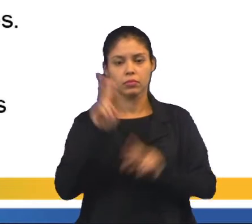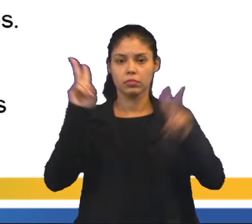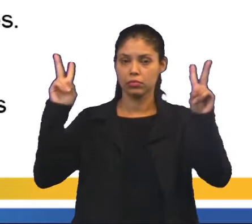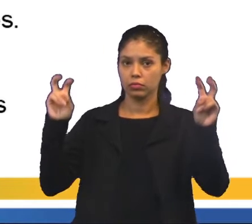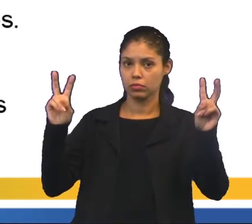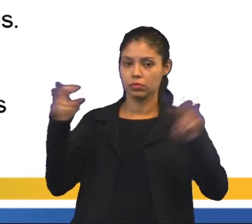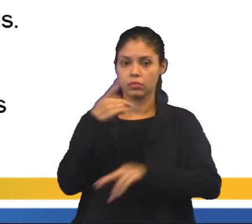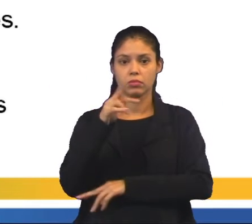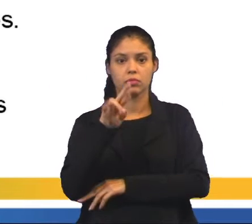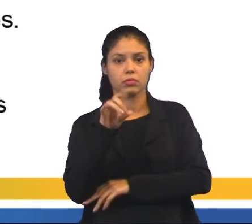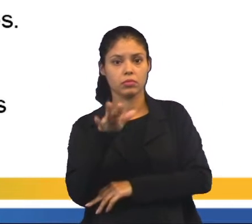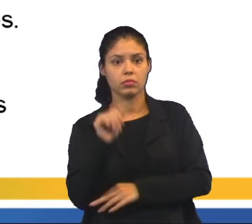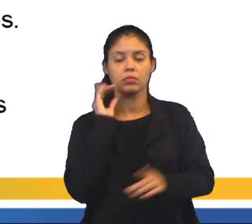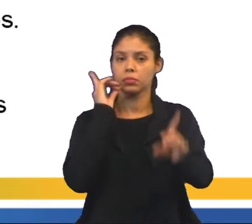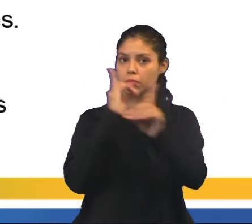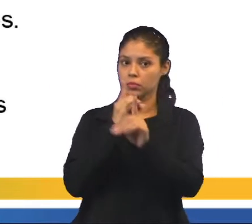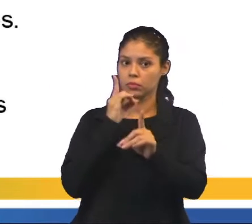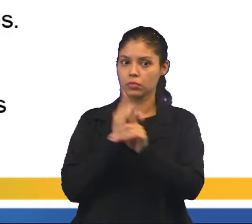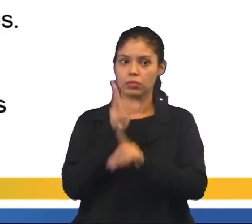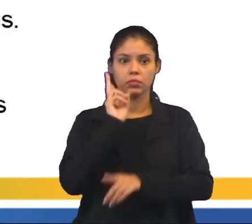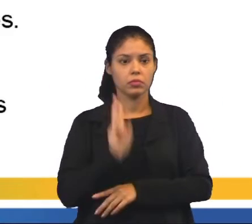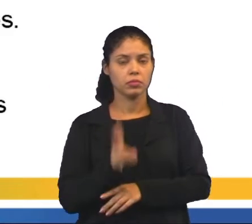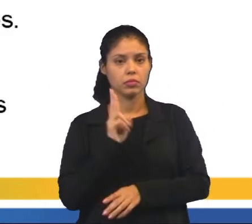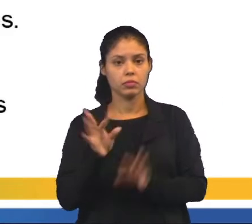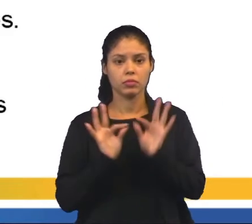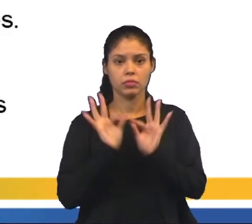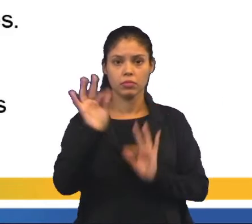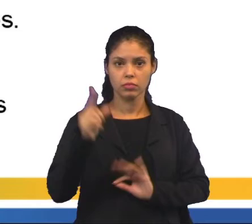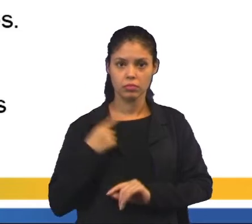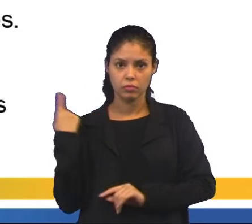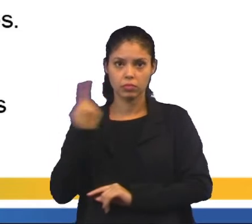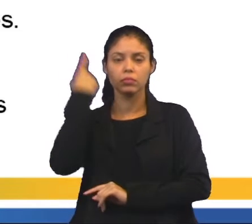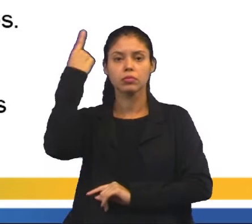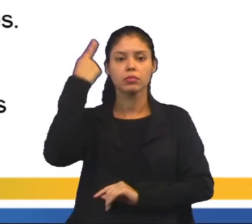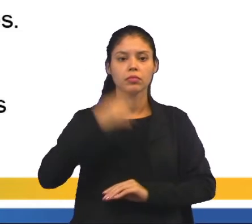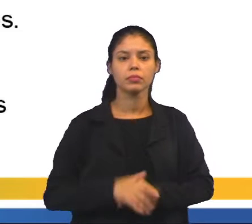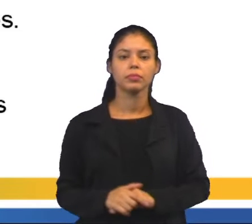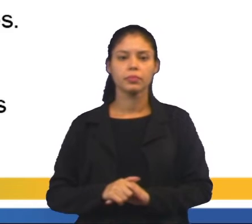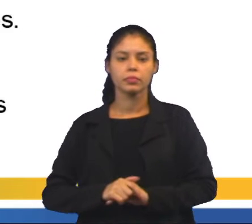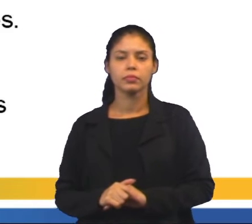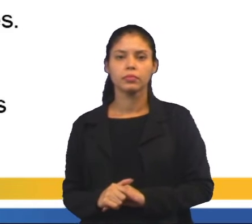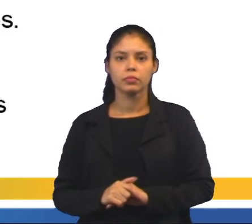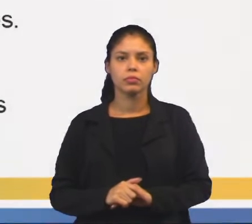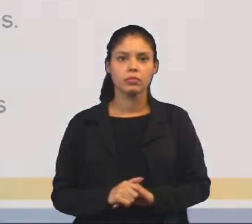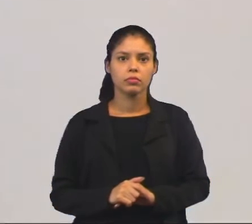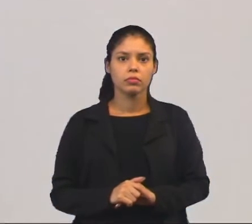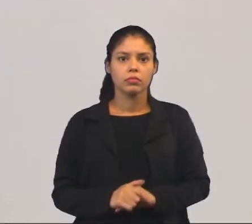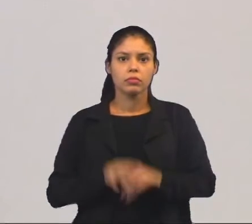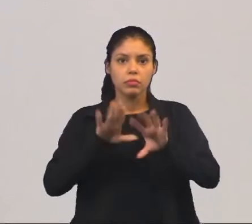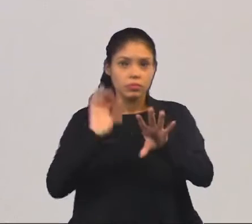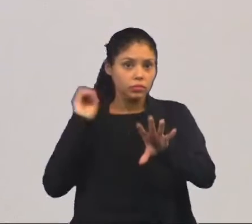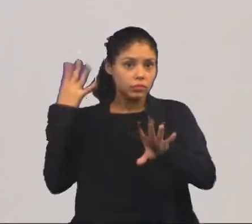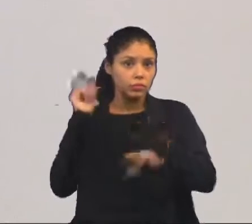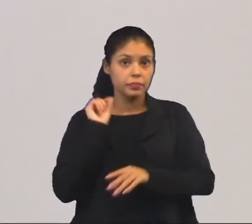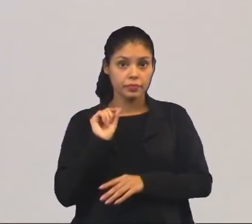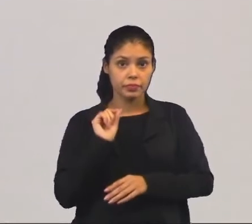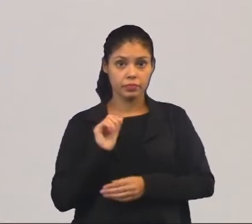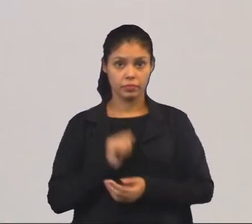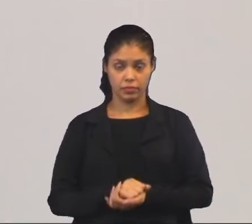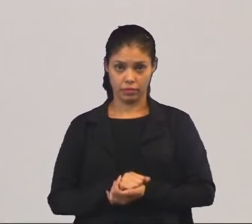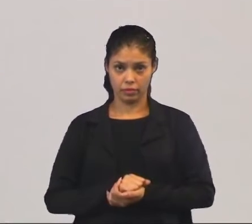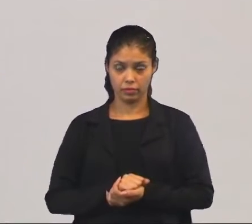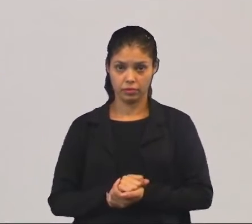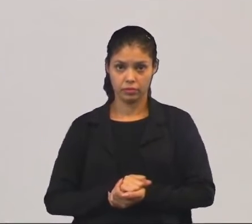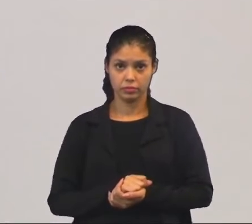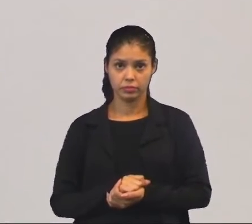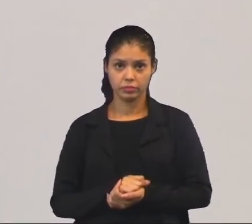podemos usar o teorema de Pitágoras para encontrar a medida da altura. Então, nesse caso aí, a